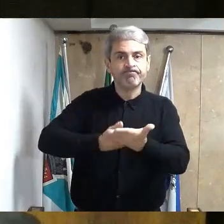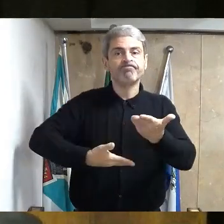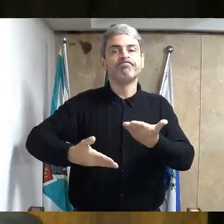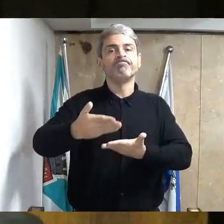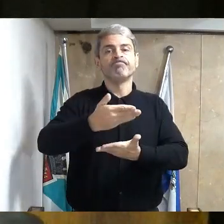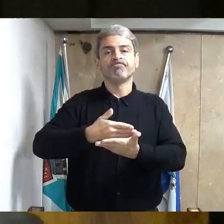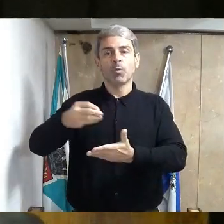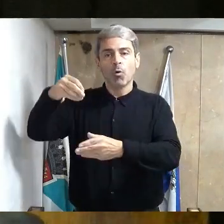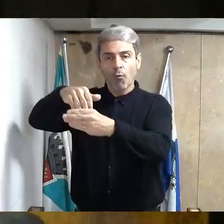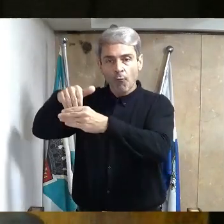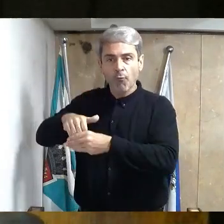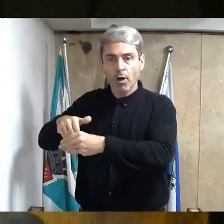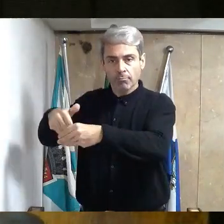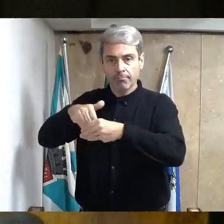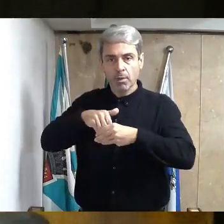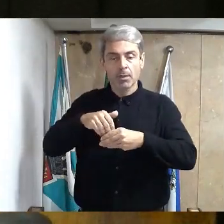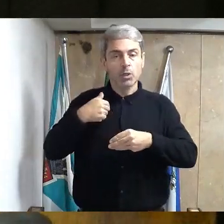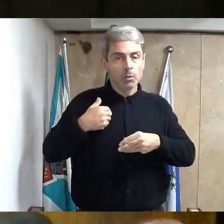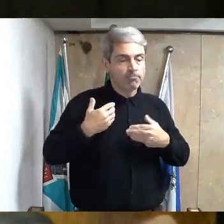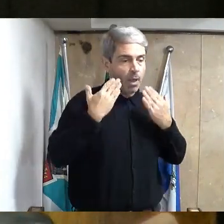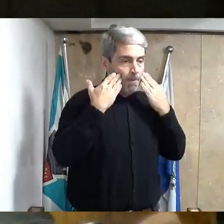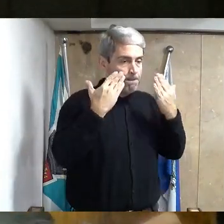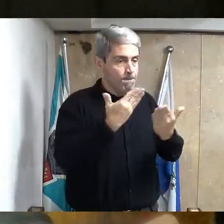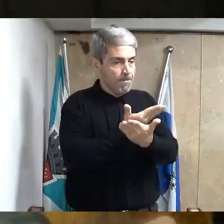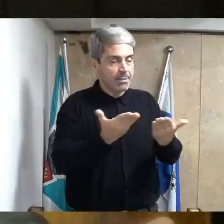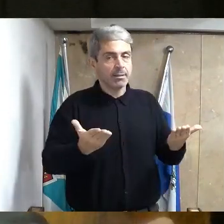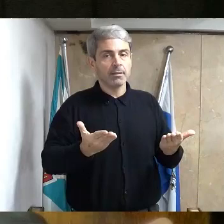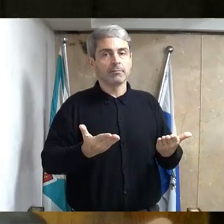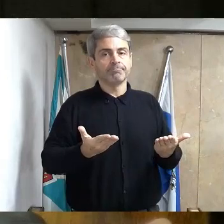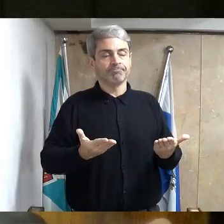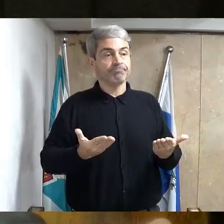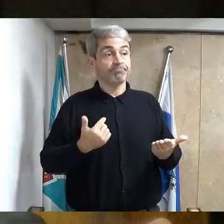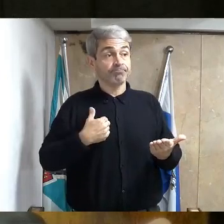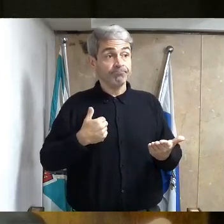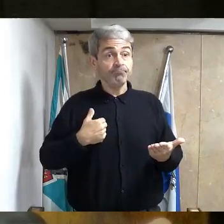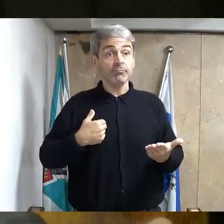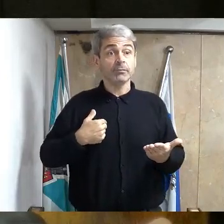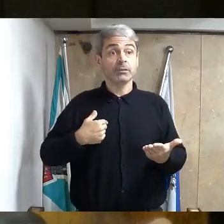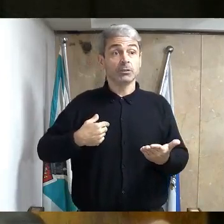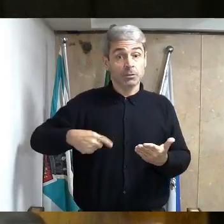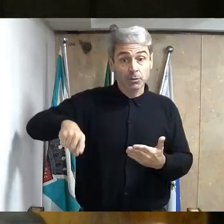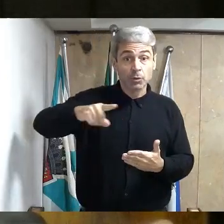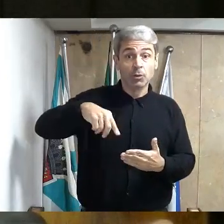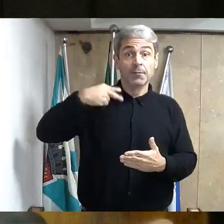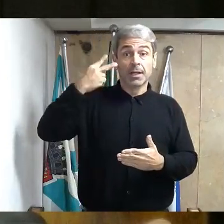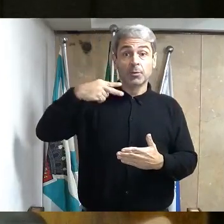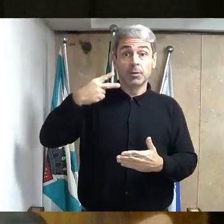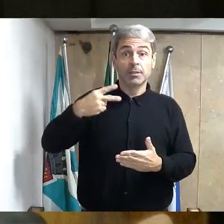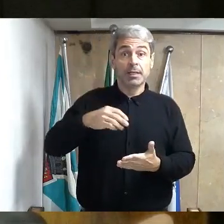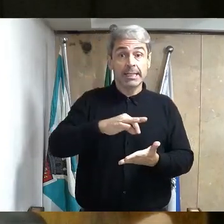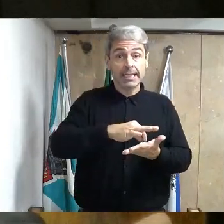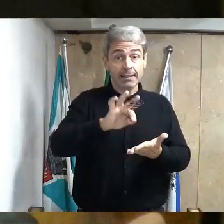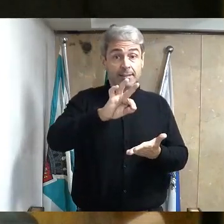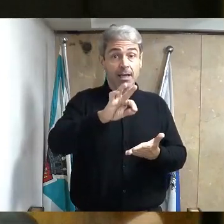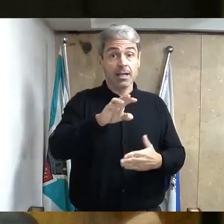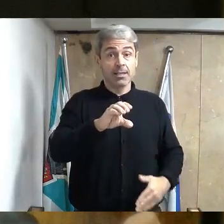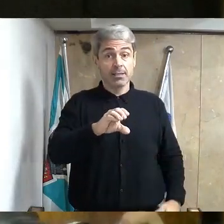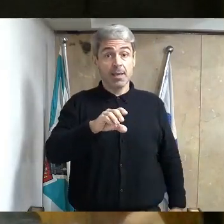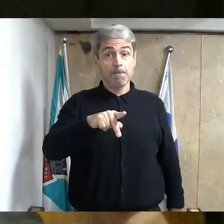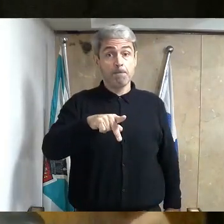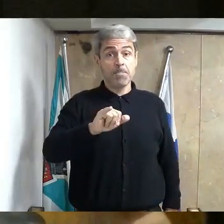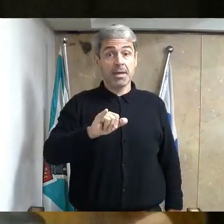representando eles. E eu quero aqui mencionar vereadores que assinaram a CPI para deixar transparente